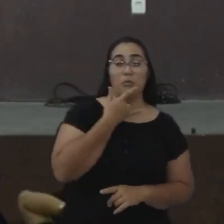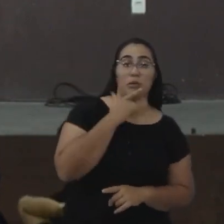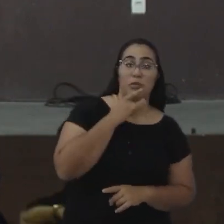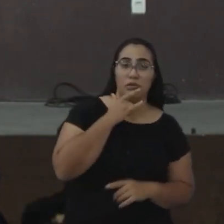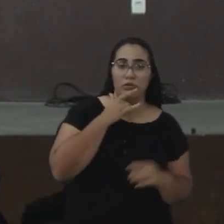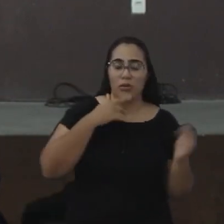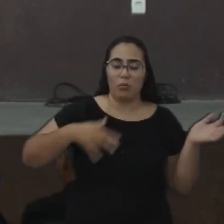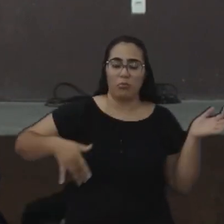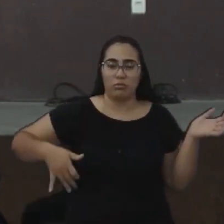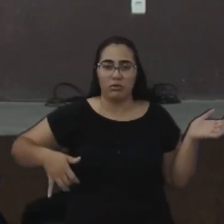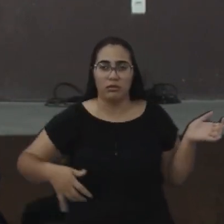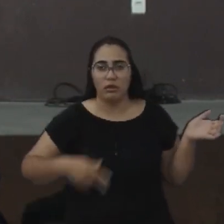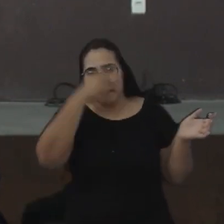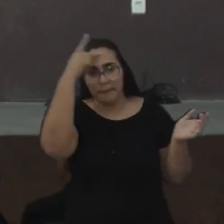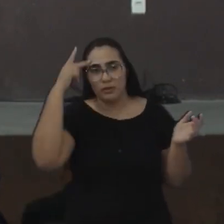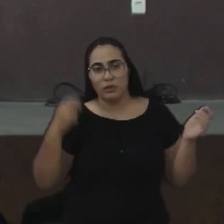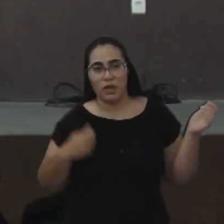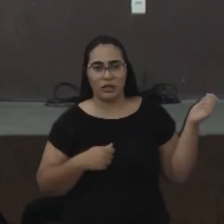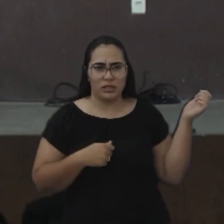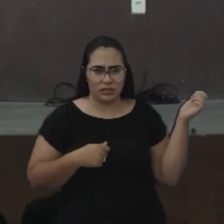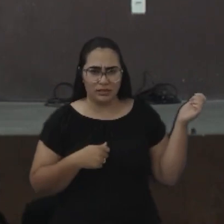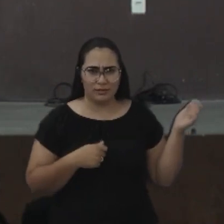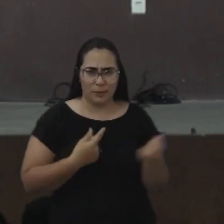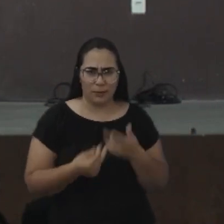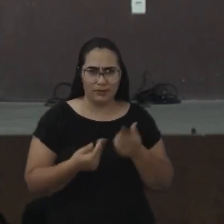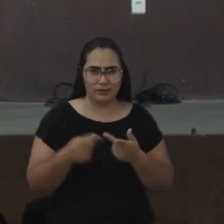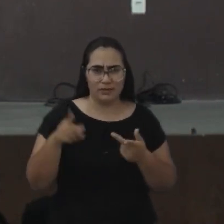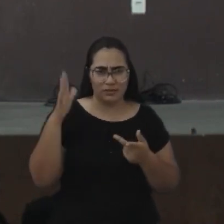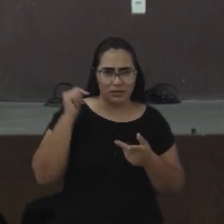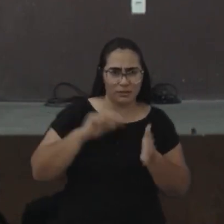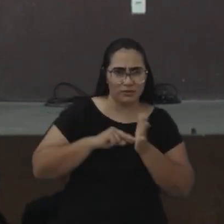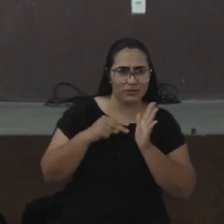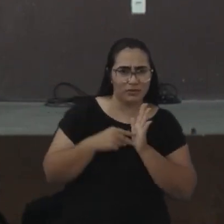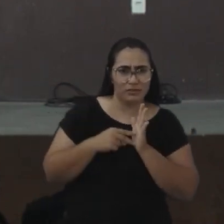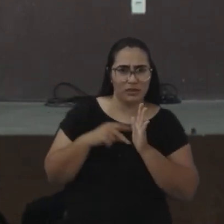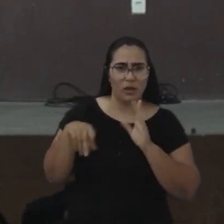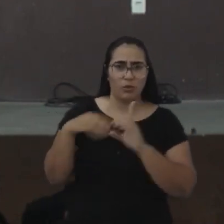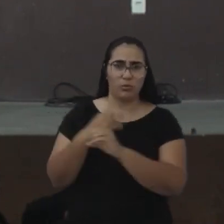uma música e alguém dançando alguma coisa. Sabe o que é aquilo? É um culto.